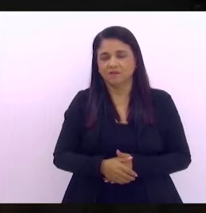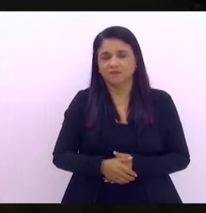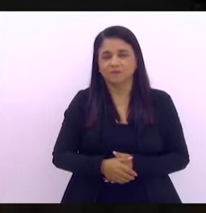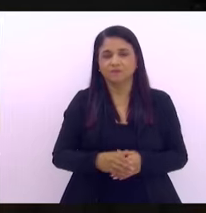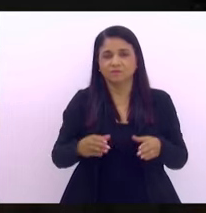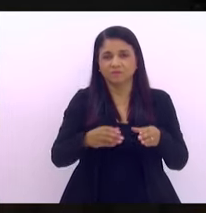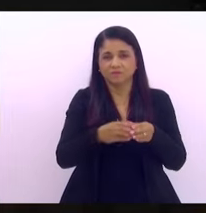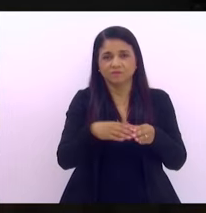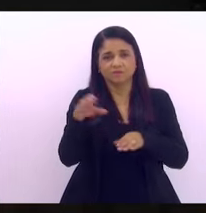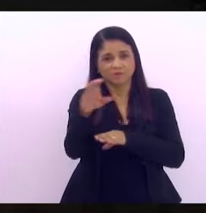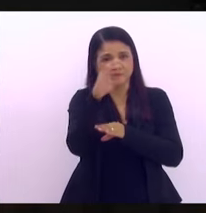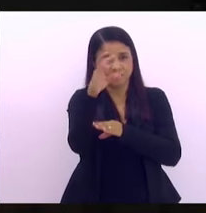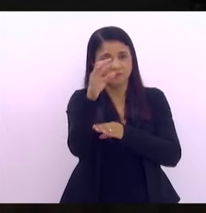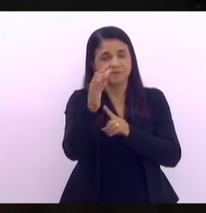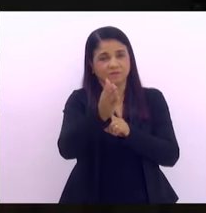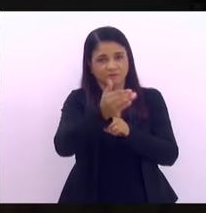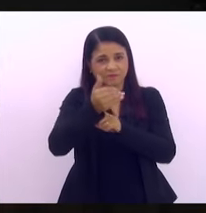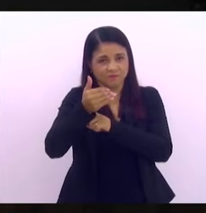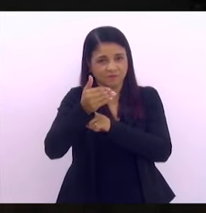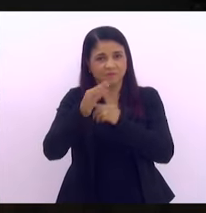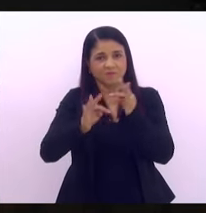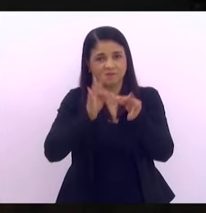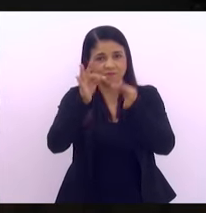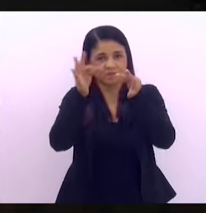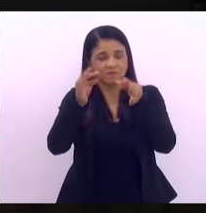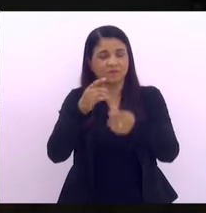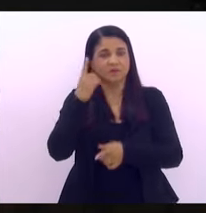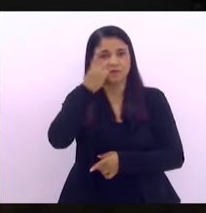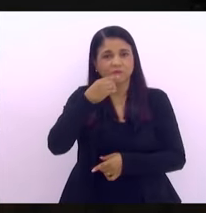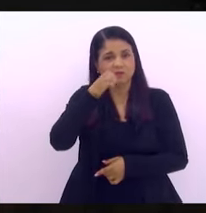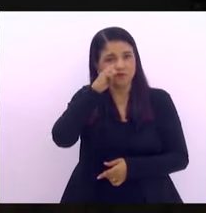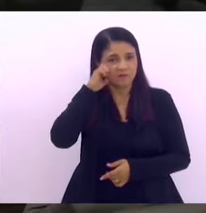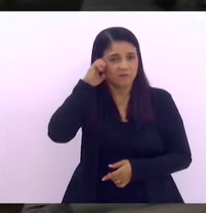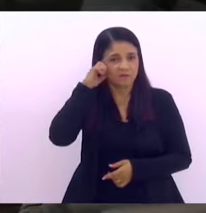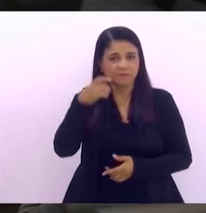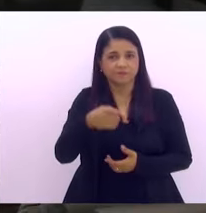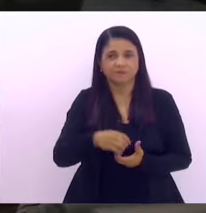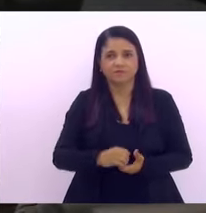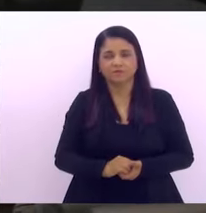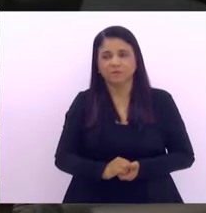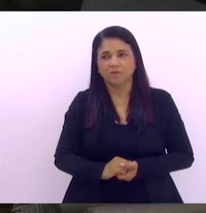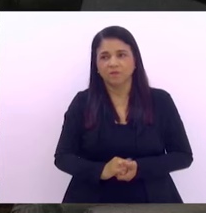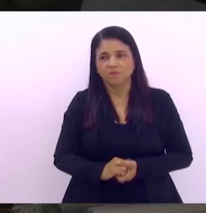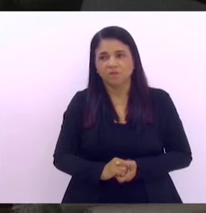Pela Comissão de Ciência e Tecnologia, deputada Élica Takimoto.